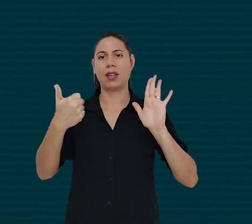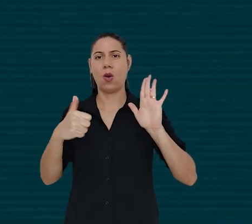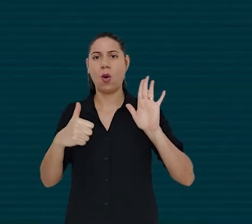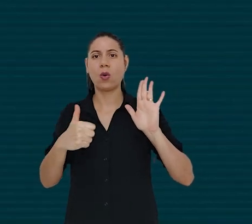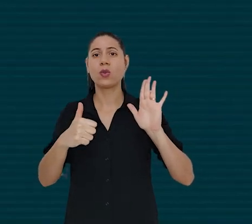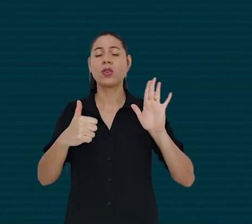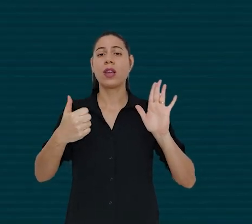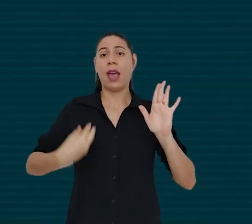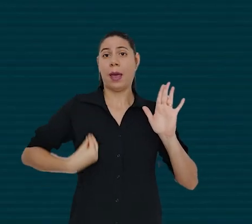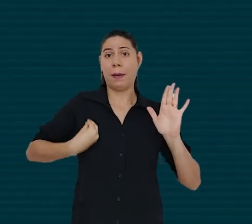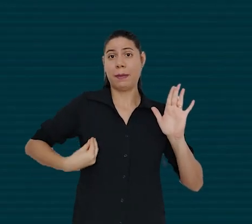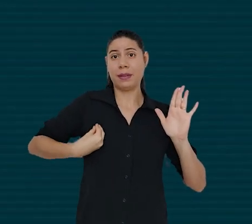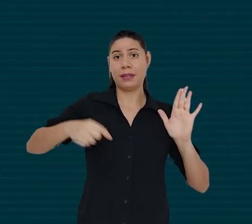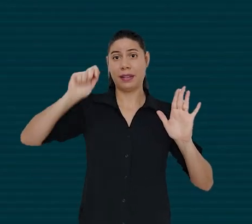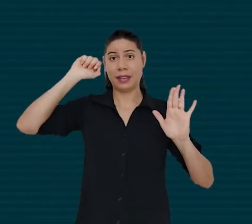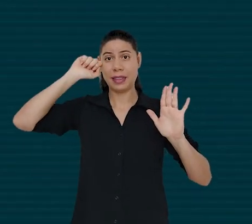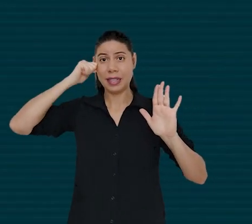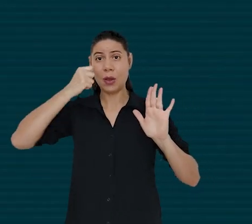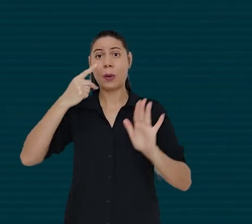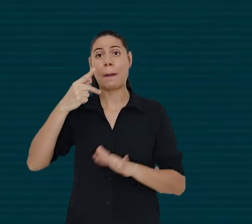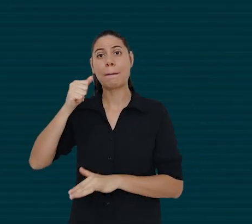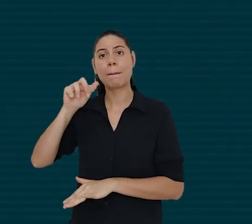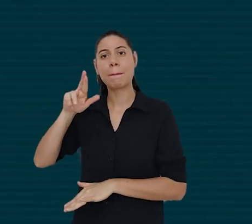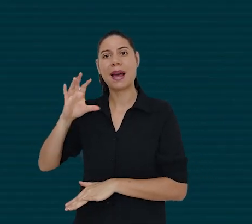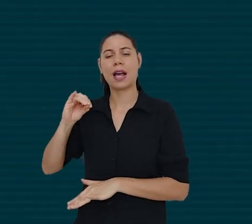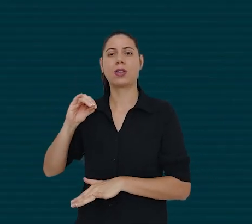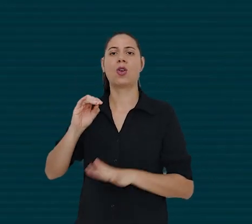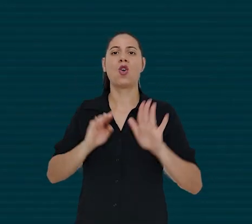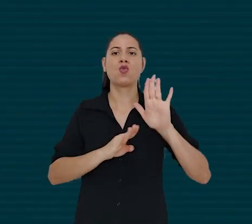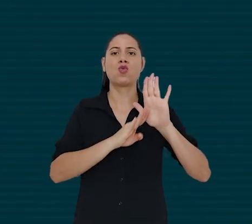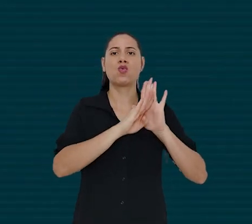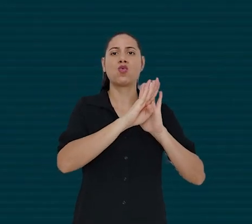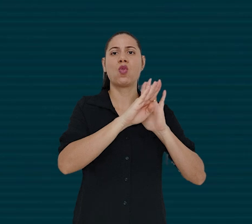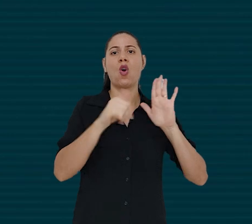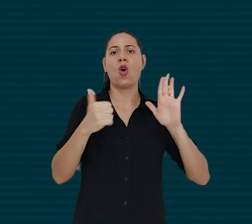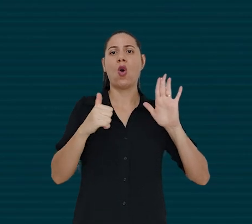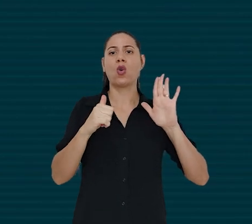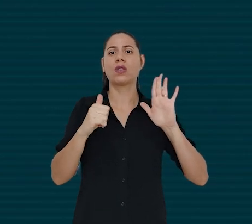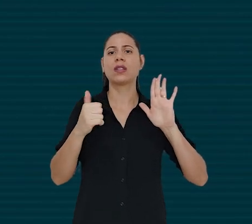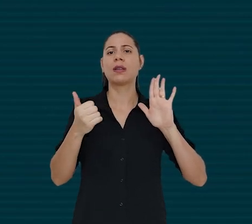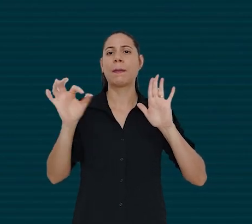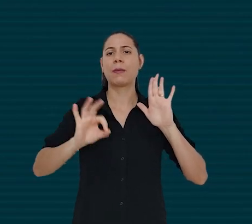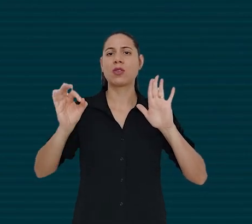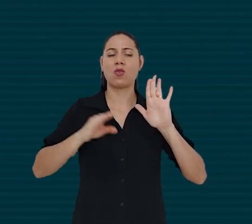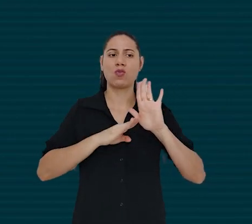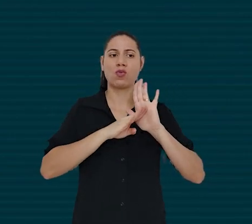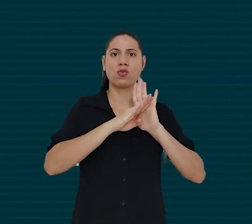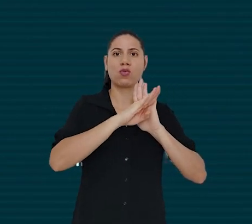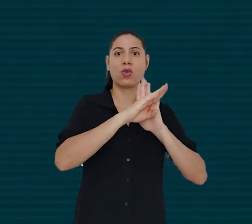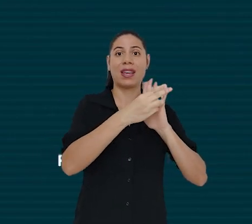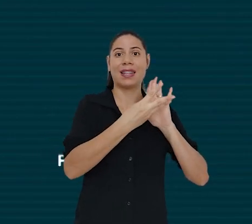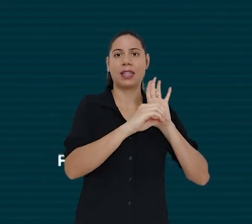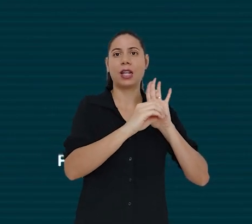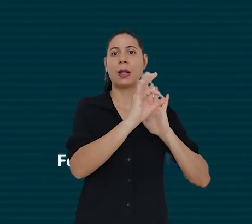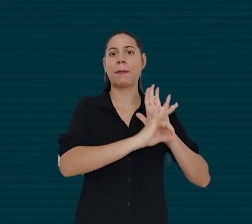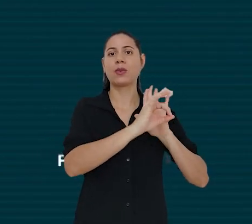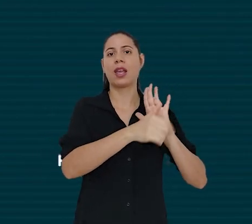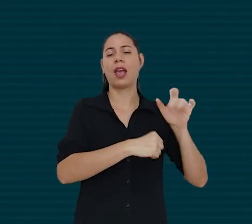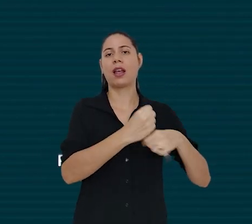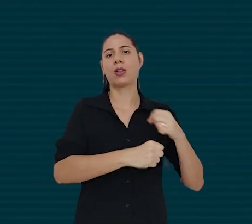12.711, a presença de pretos e pardos no ensino superior subiu de 11% em 2011 para 30%